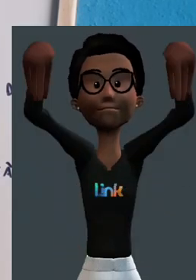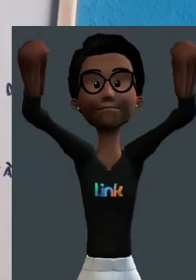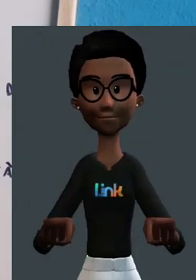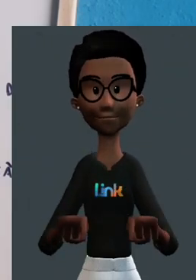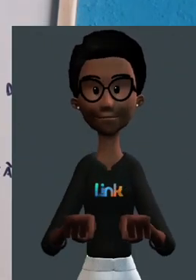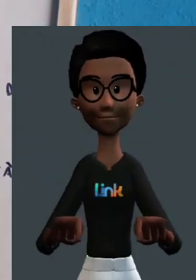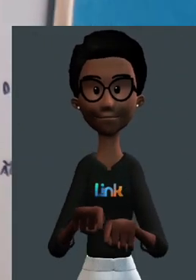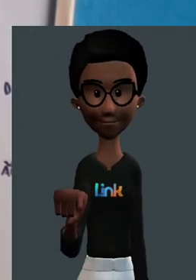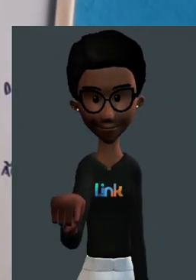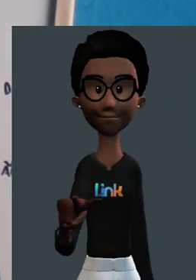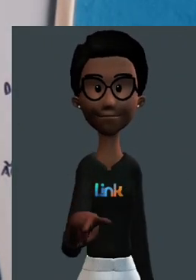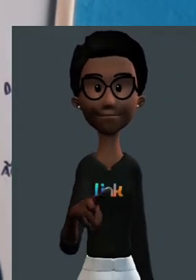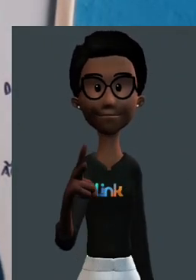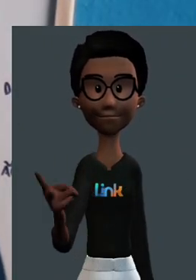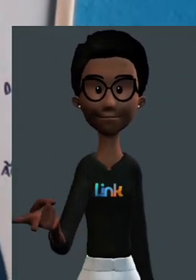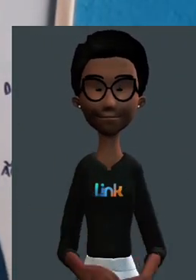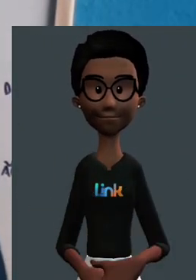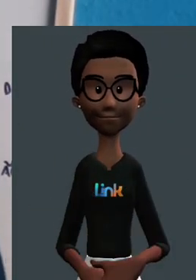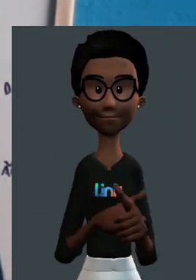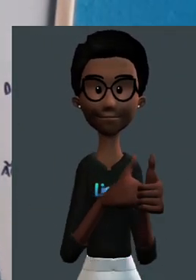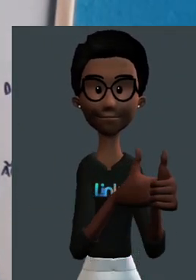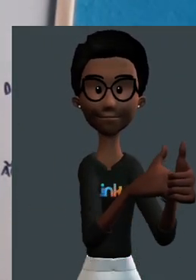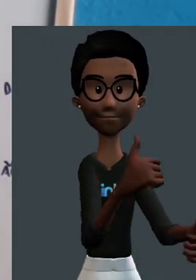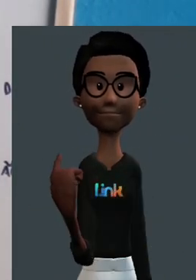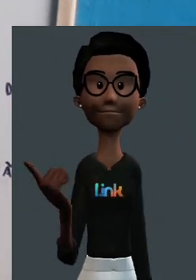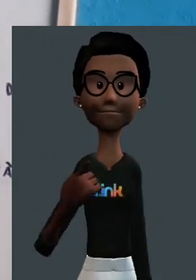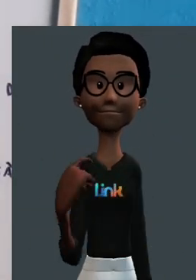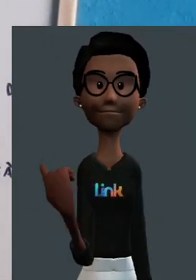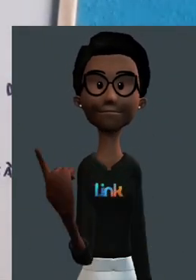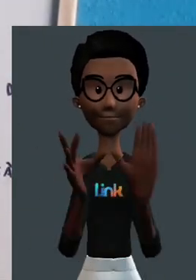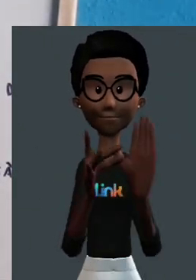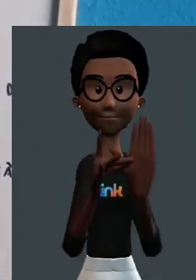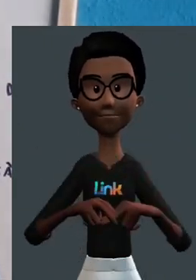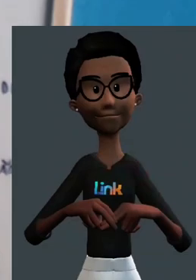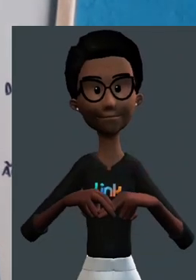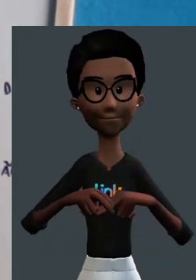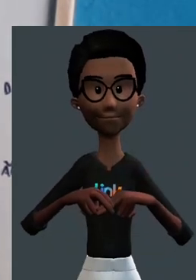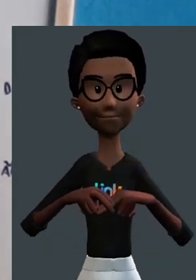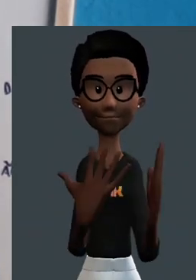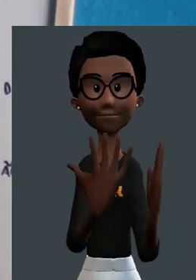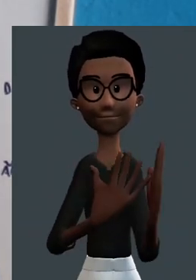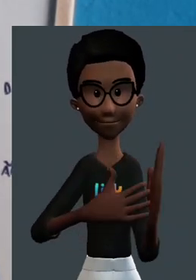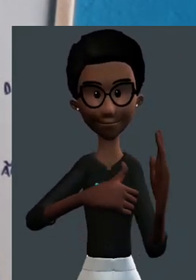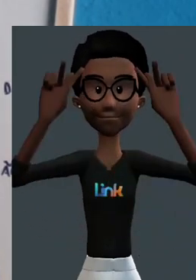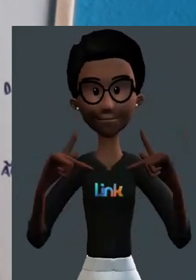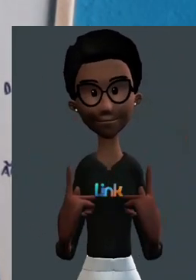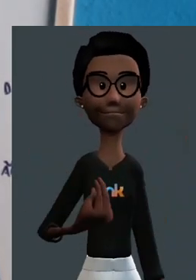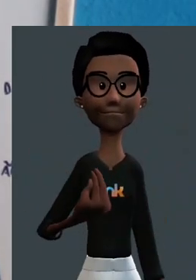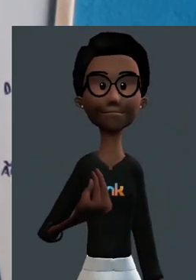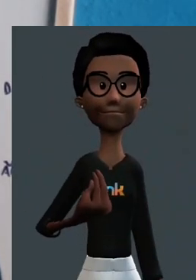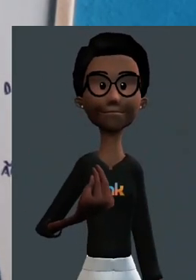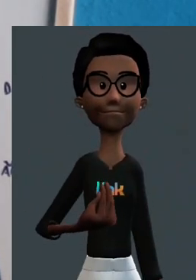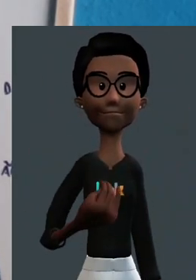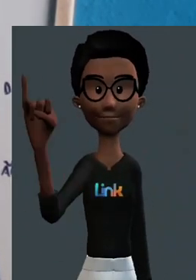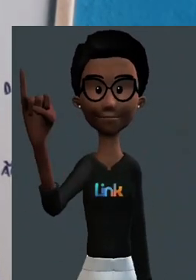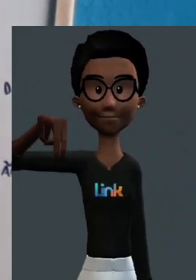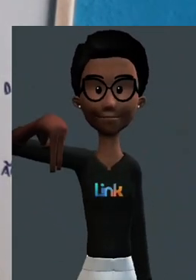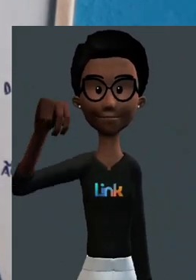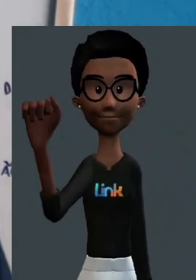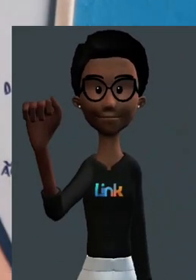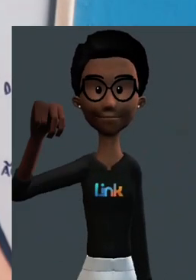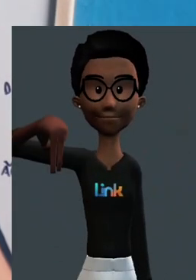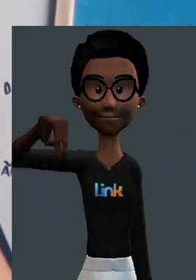o oposto disso. Seguindo, nós temos a personificação, que é atribuir características humanas